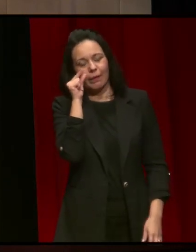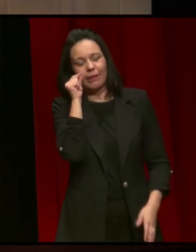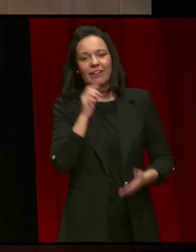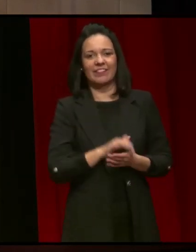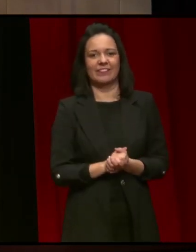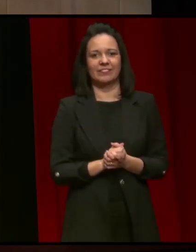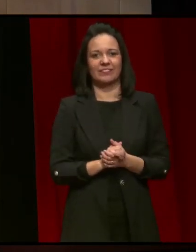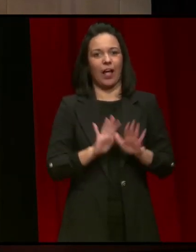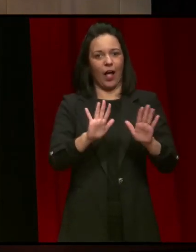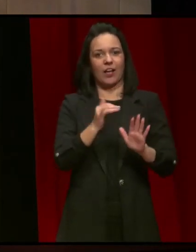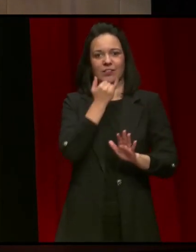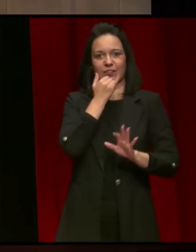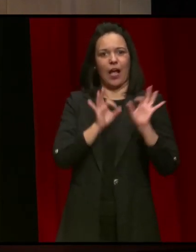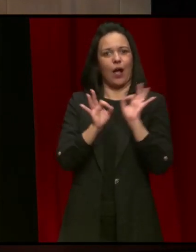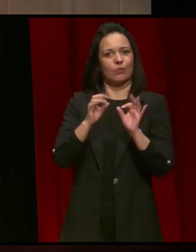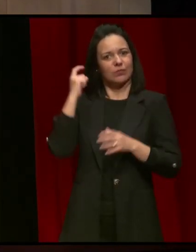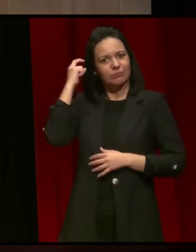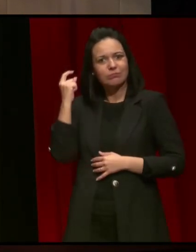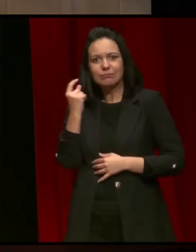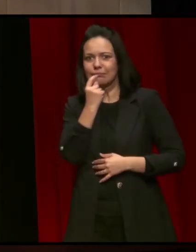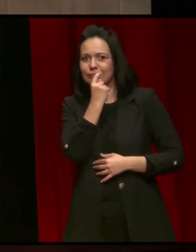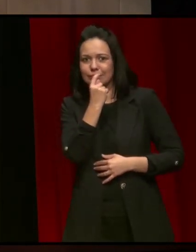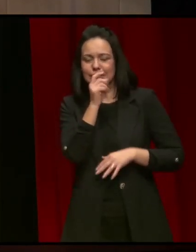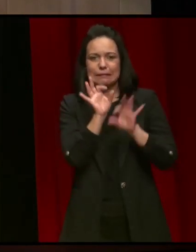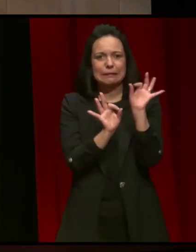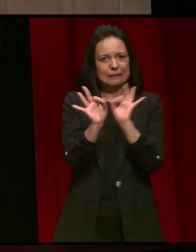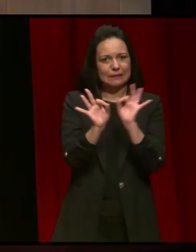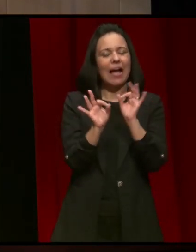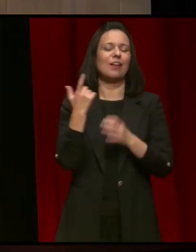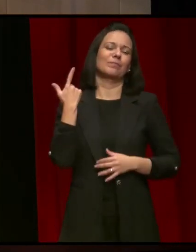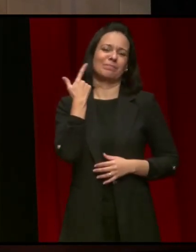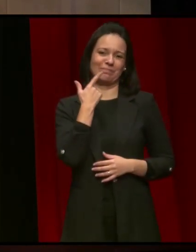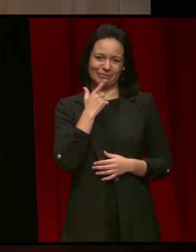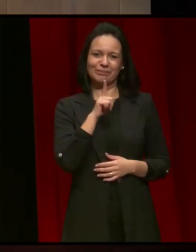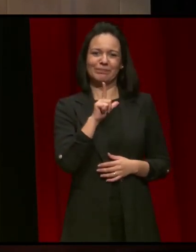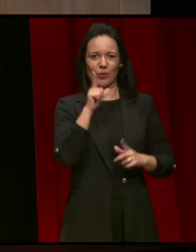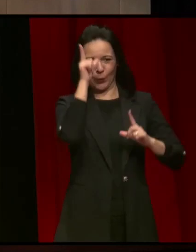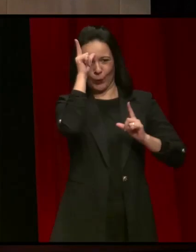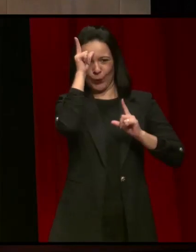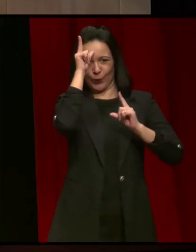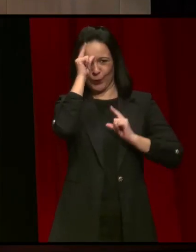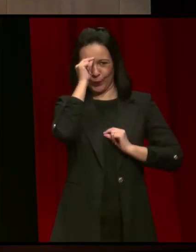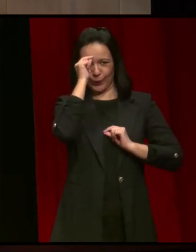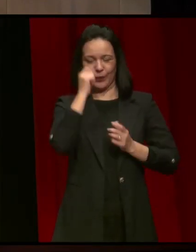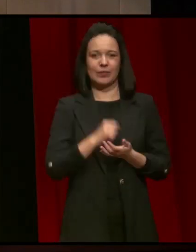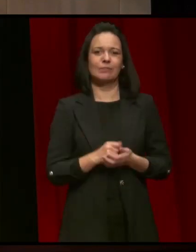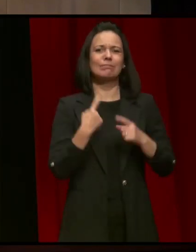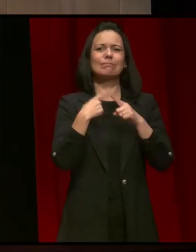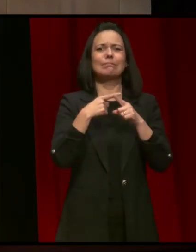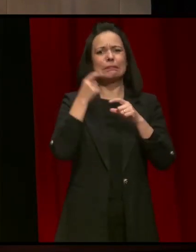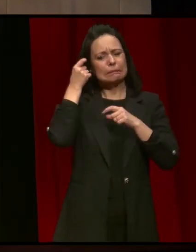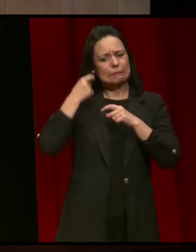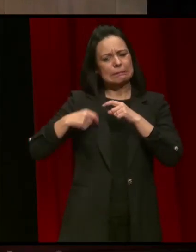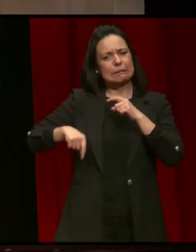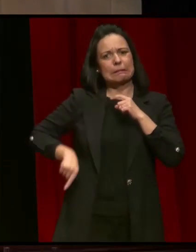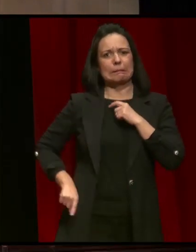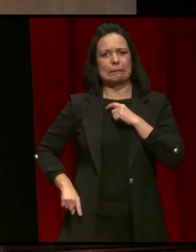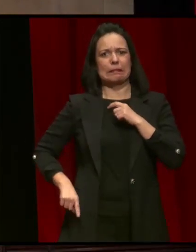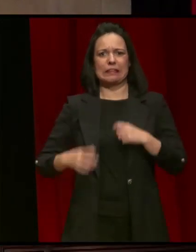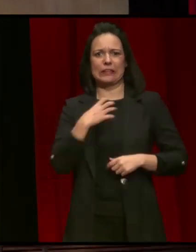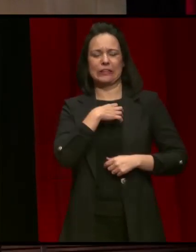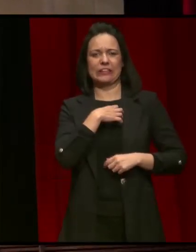estou tentando me ajeitar aqui com esse microfone aqui, rapaz, porque... Ah, agora eu sei por quê. O fio estava trancando aqui, aí ficou o fio